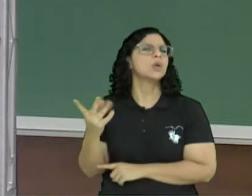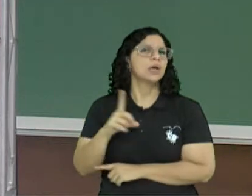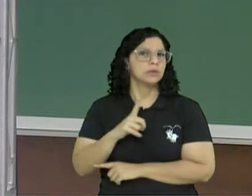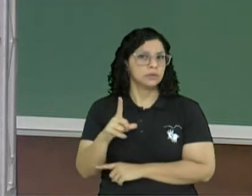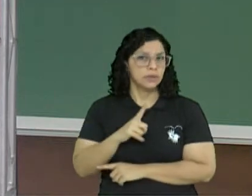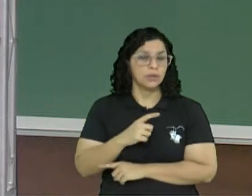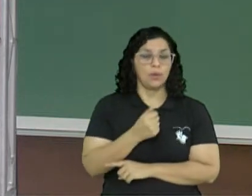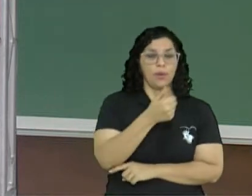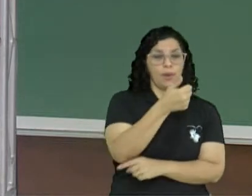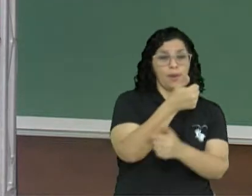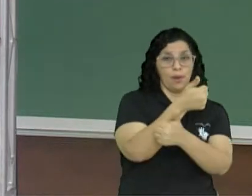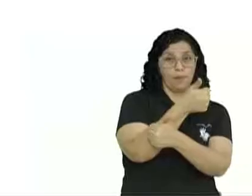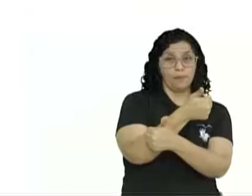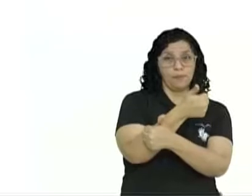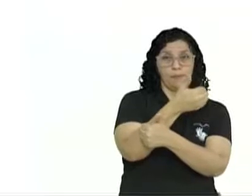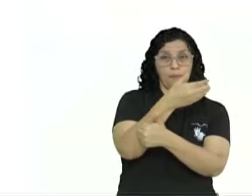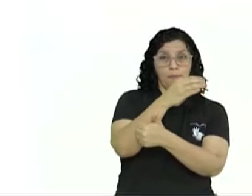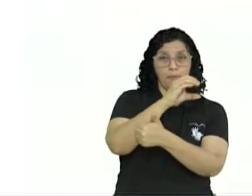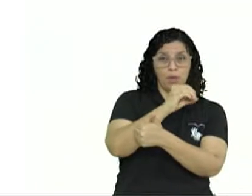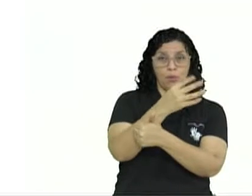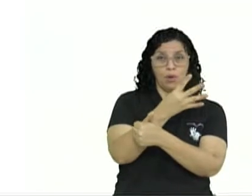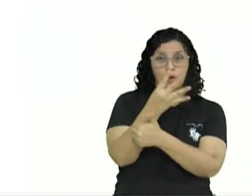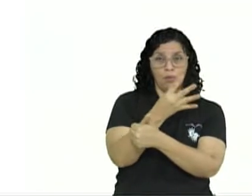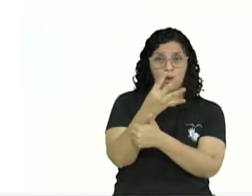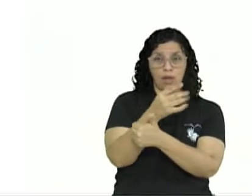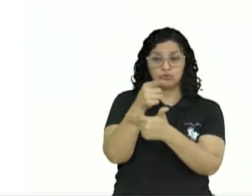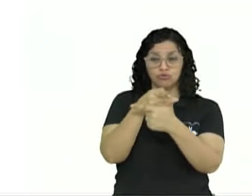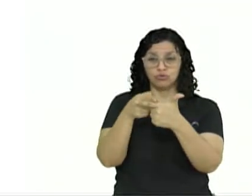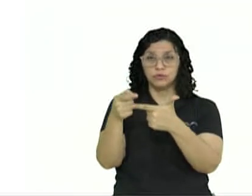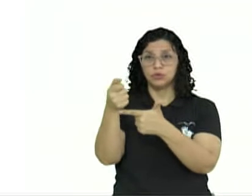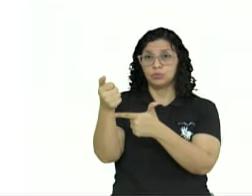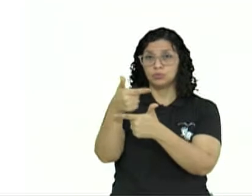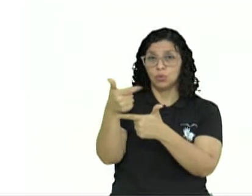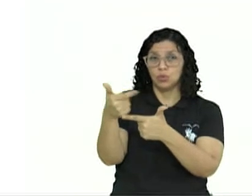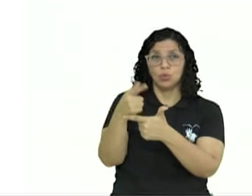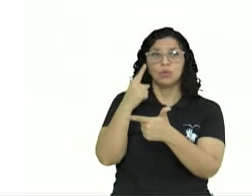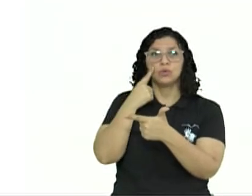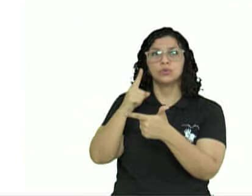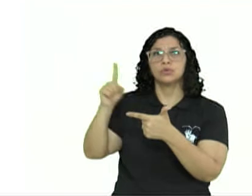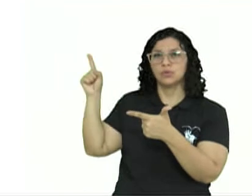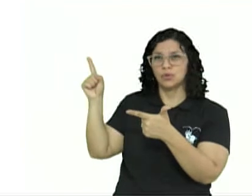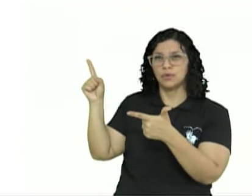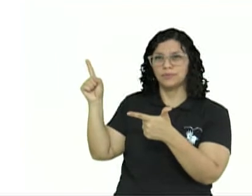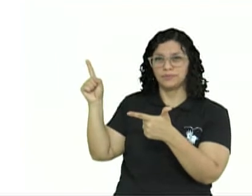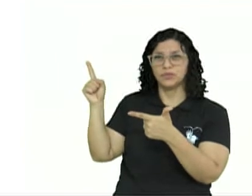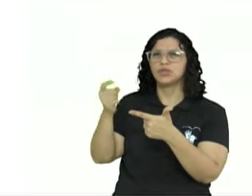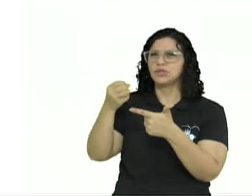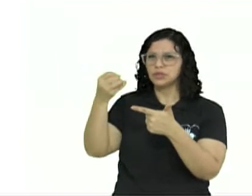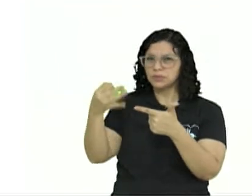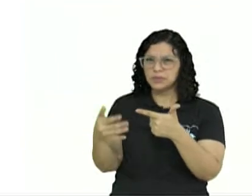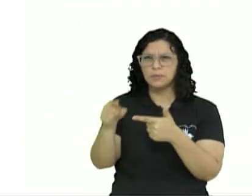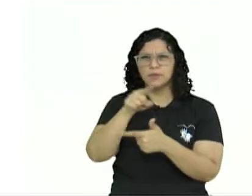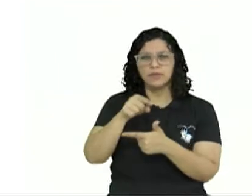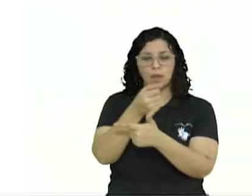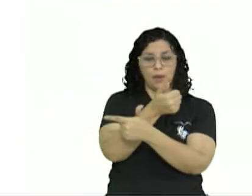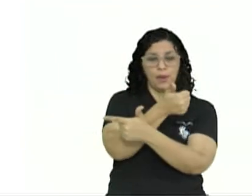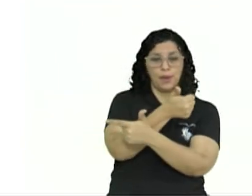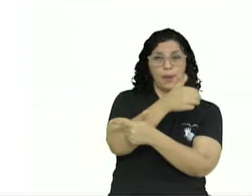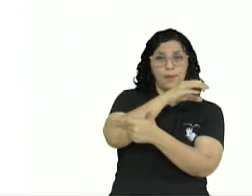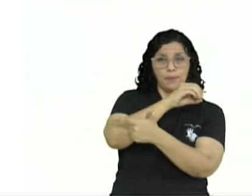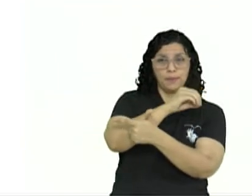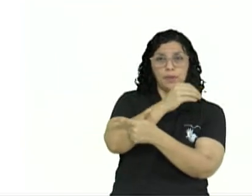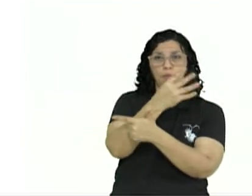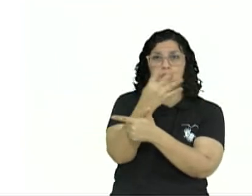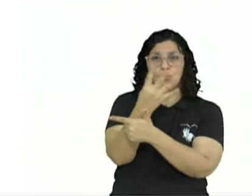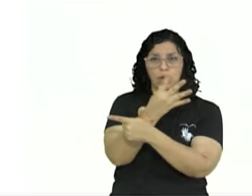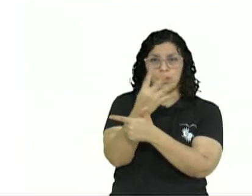1.044 dividido por 12. 1.044 dividido por 12, lembra que a prof já falou para vocês em algumas outras